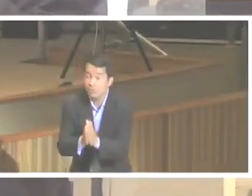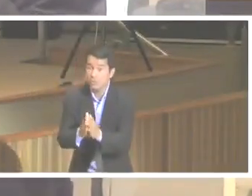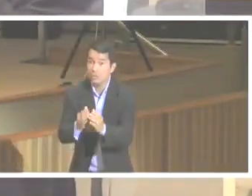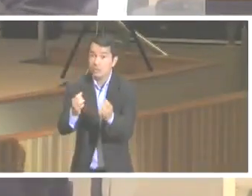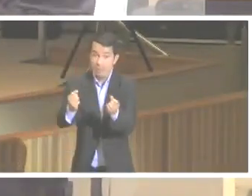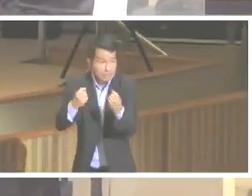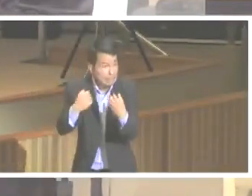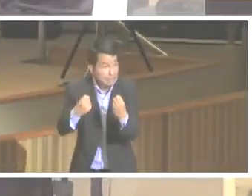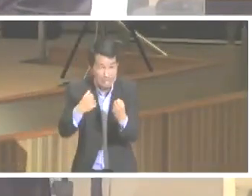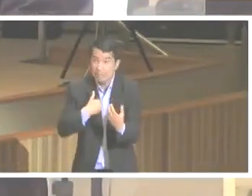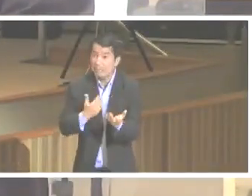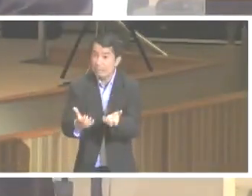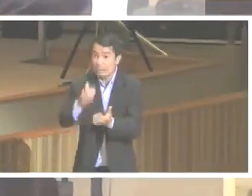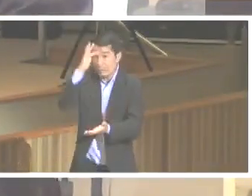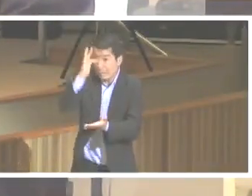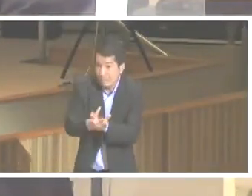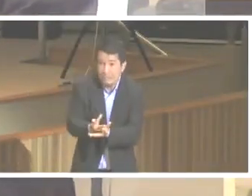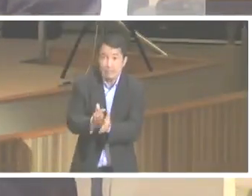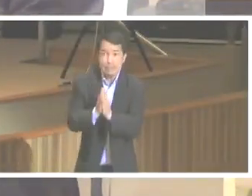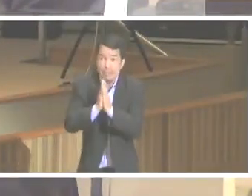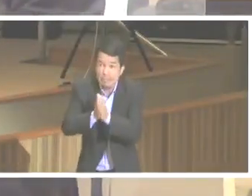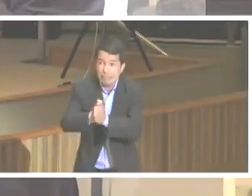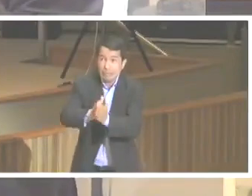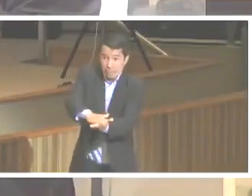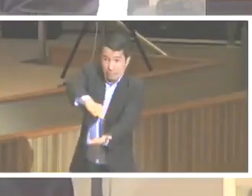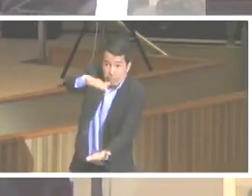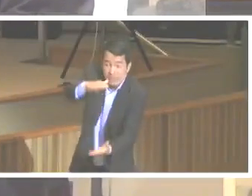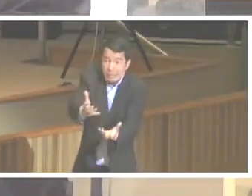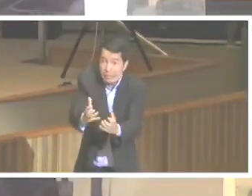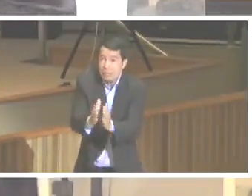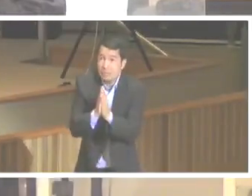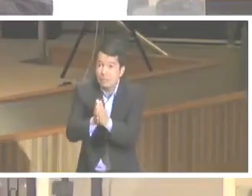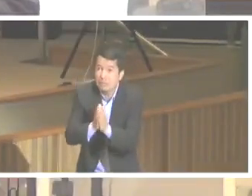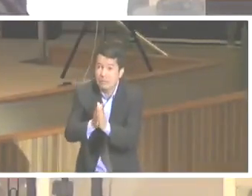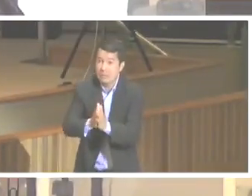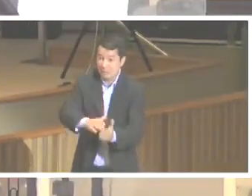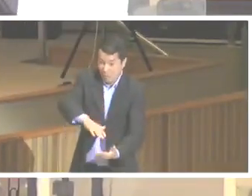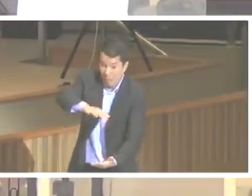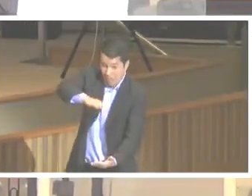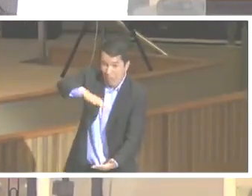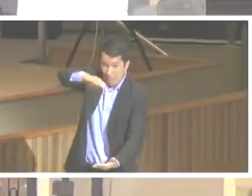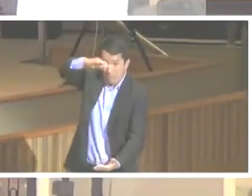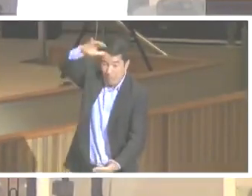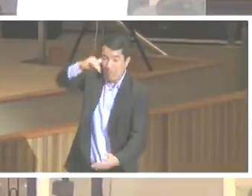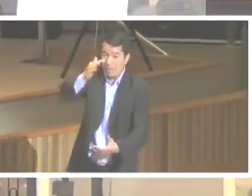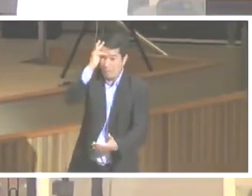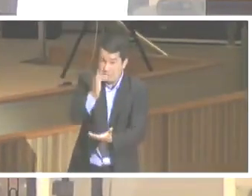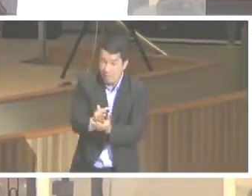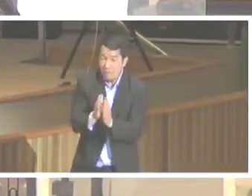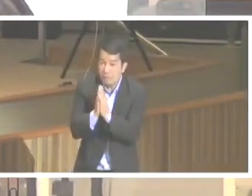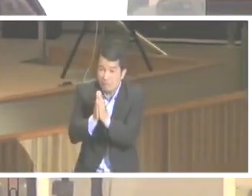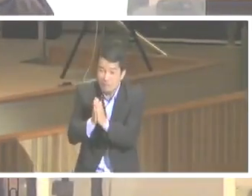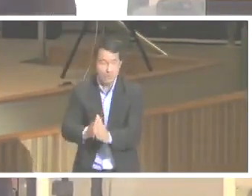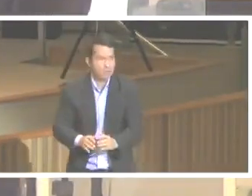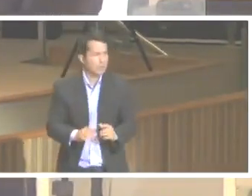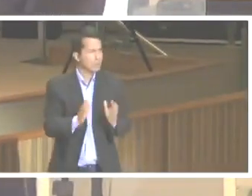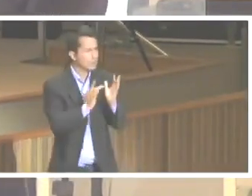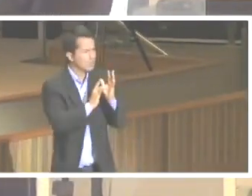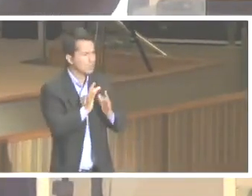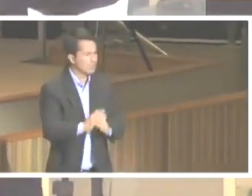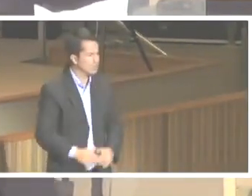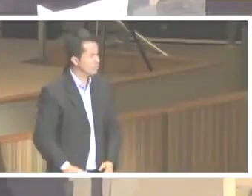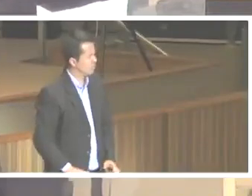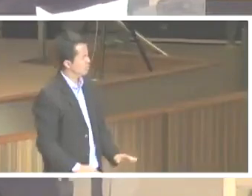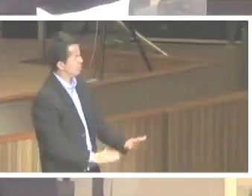e ajuda a gente a crescer na fé aí jesus e assim olha você não entendeu ainda se você tiver uma fé